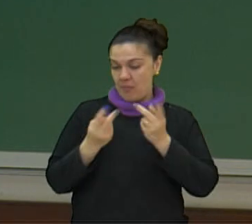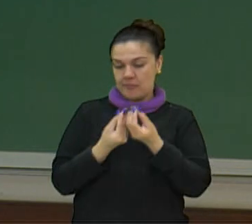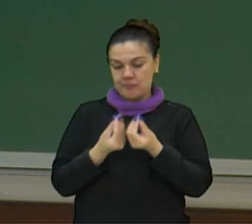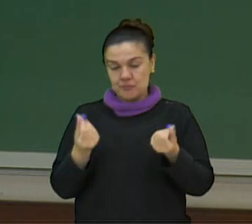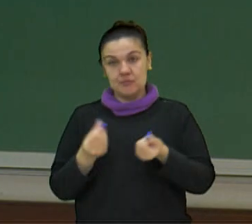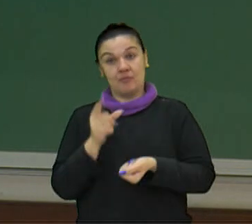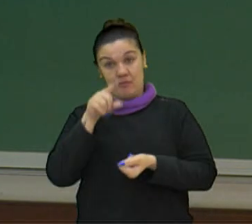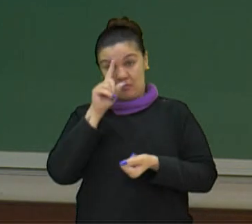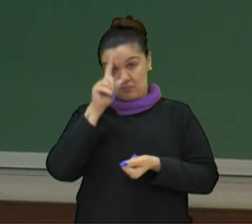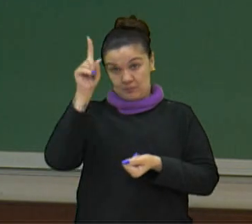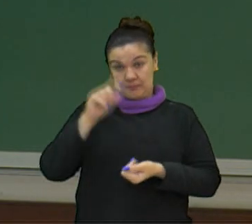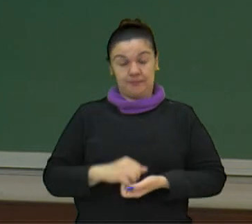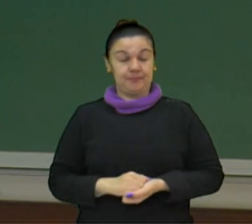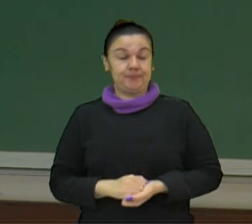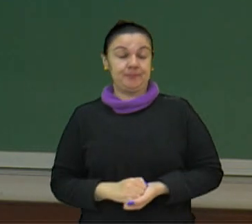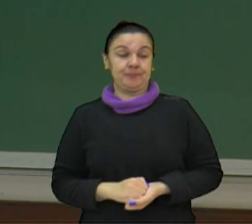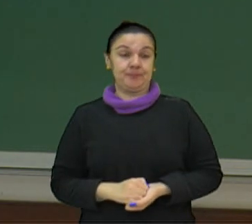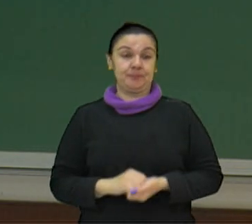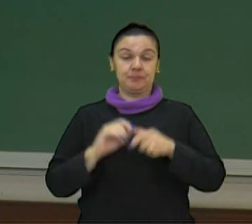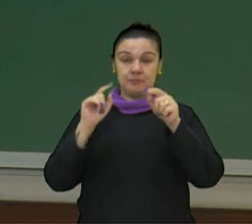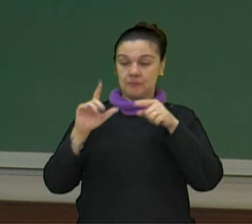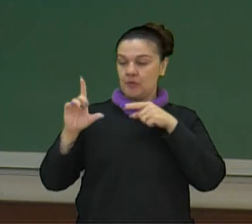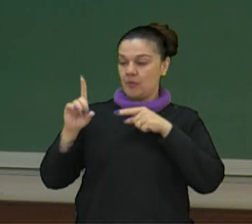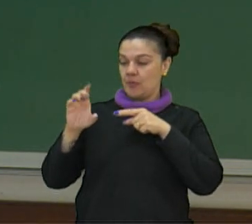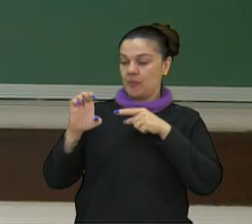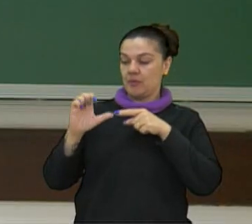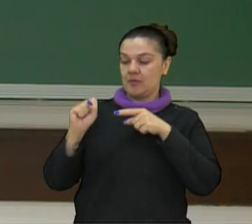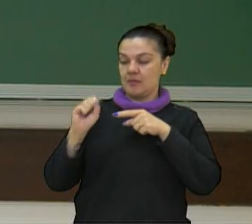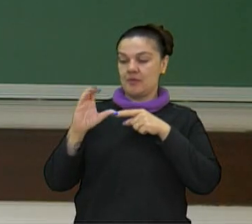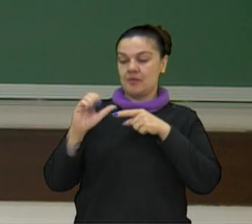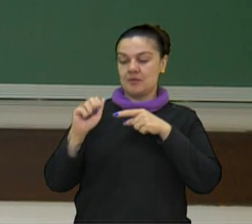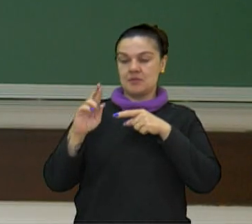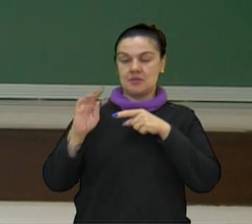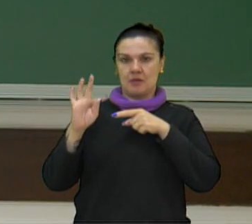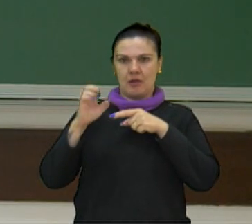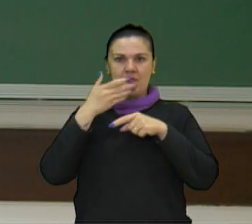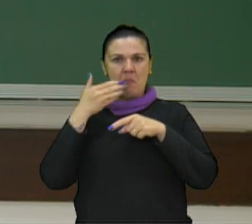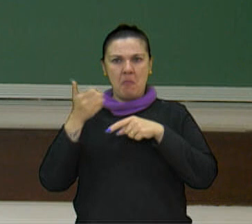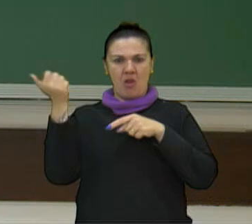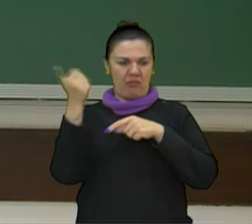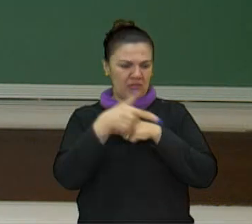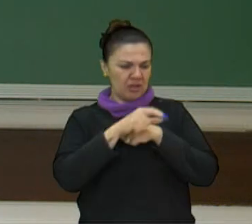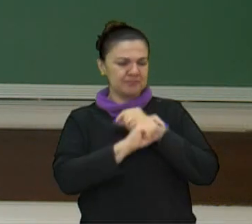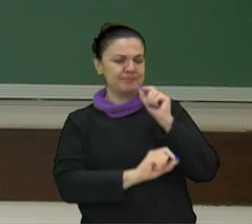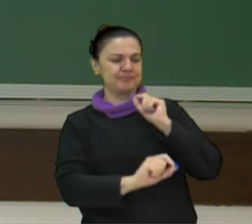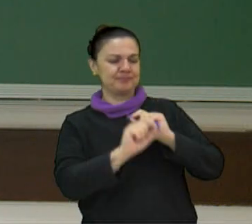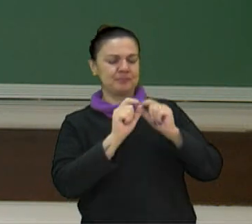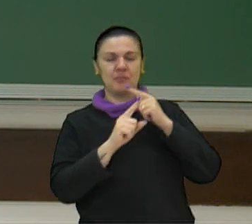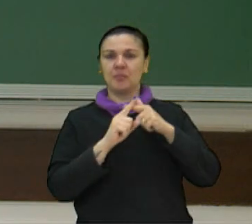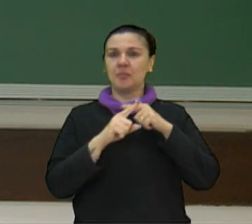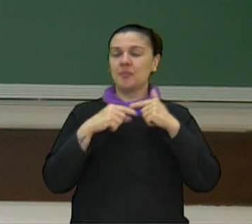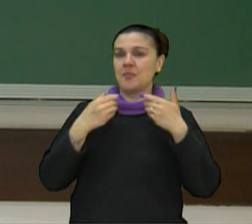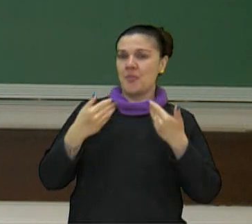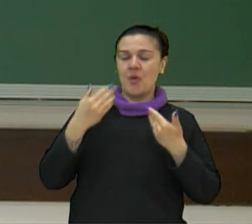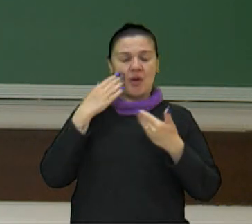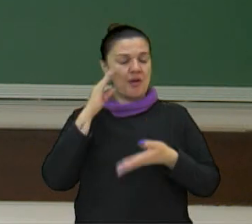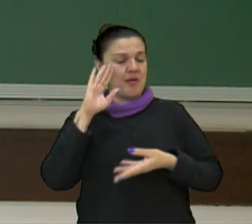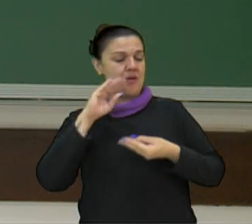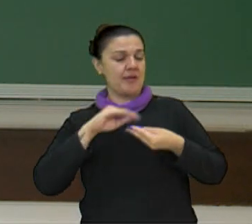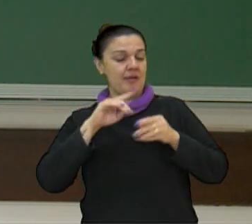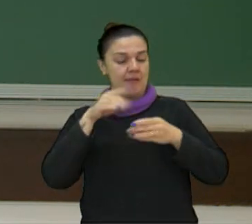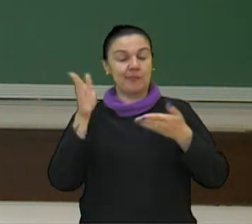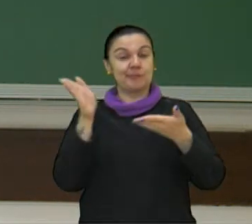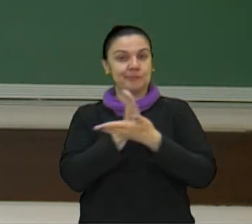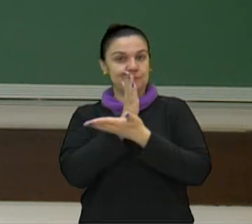substância. Então veja, o Descartes fez essa divisão, disse que uma coisa era melhor que a outra, porque ele entendia que eram